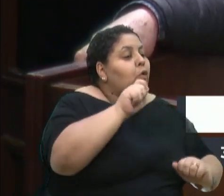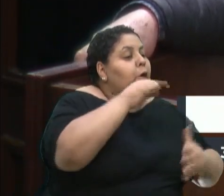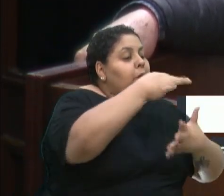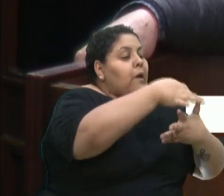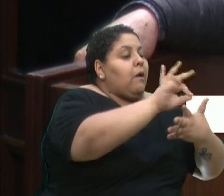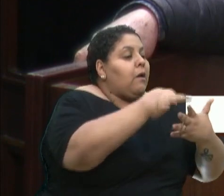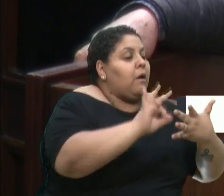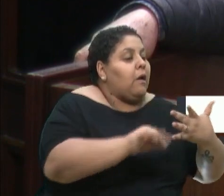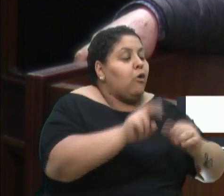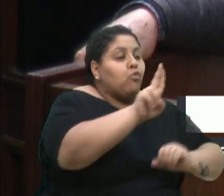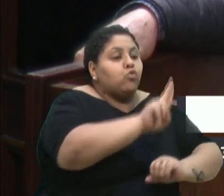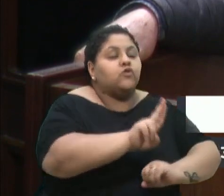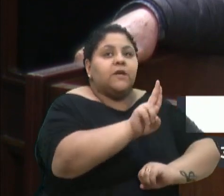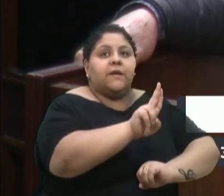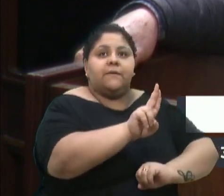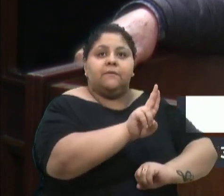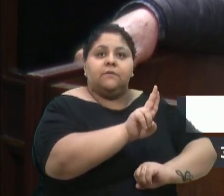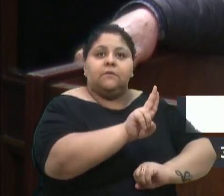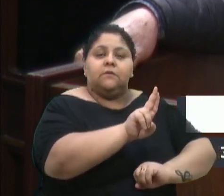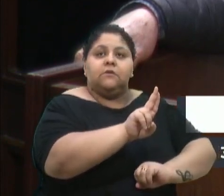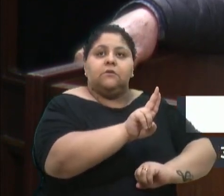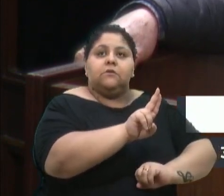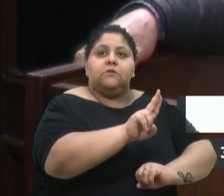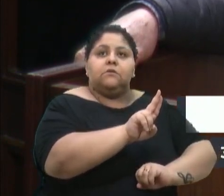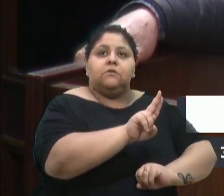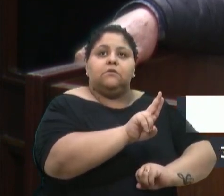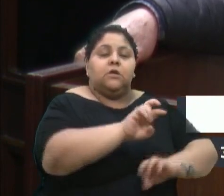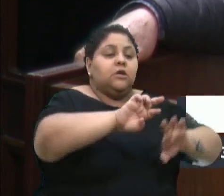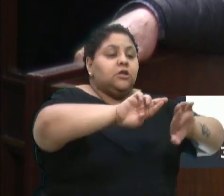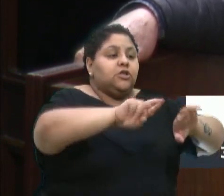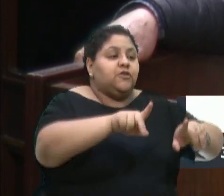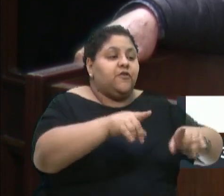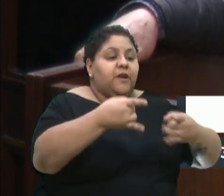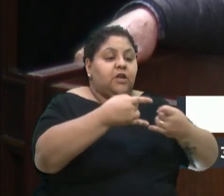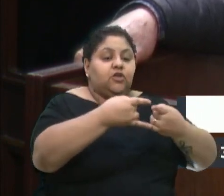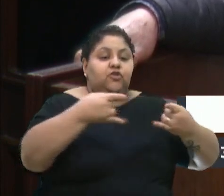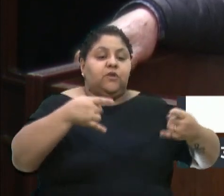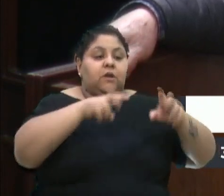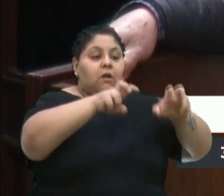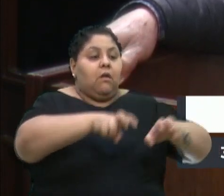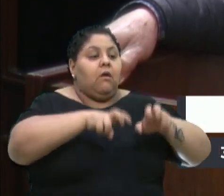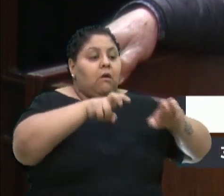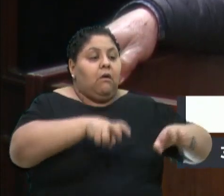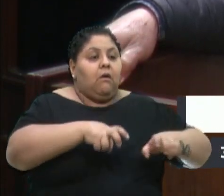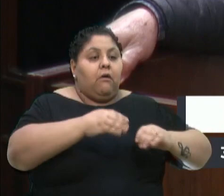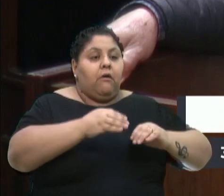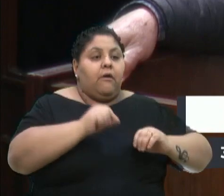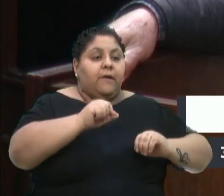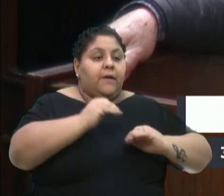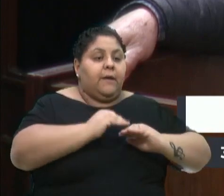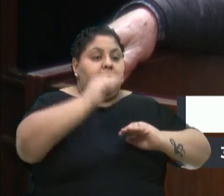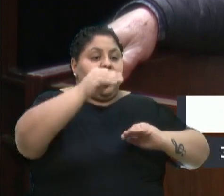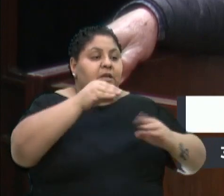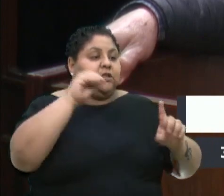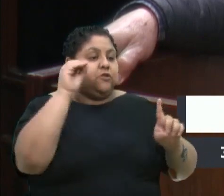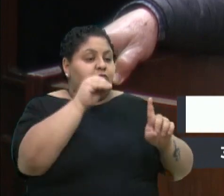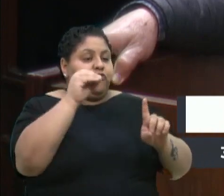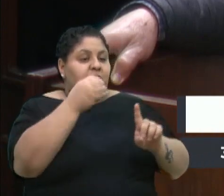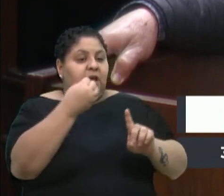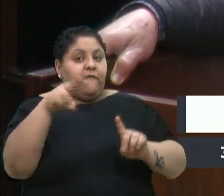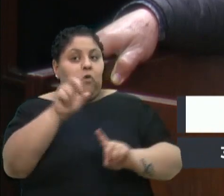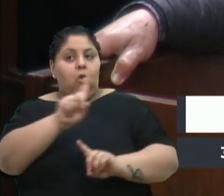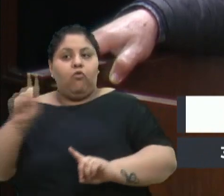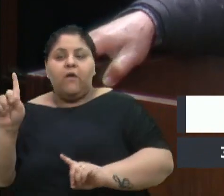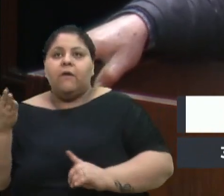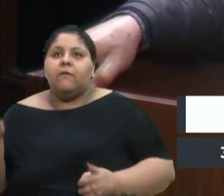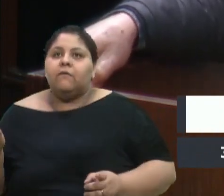a senhora usaria, a não ser o talão do agricultor de quem é mais vulnerável ou não? Eu gostaria de ouvir